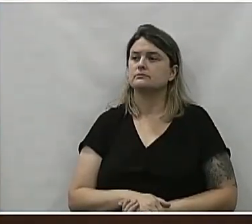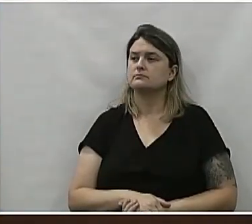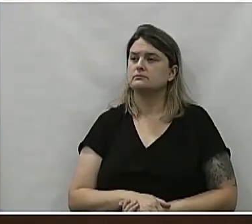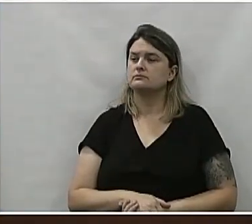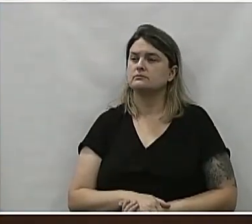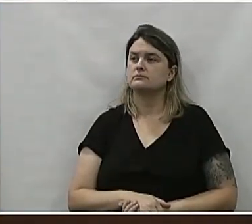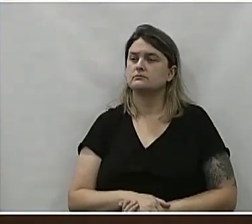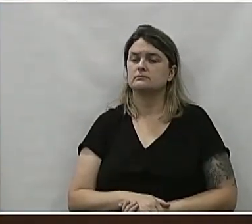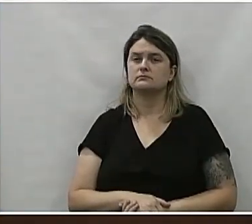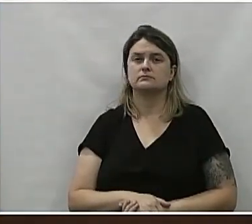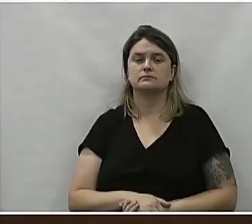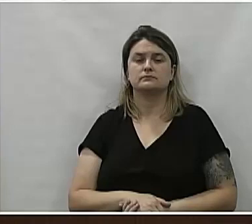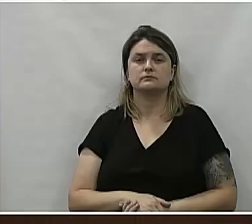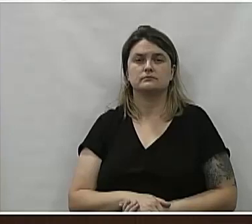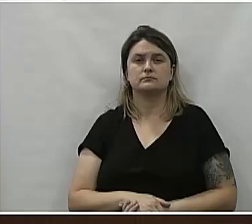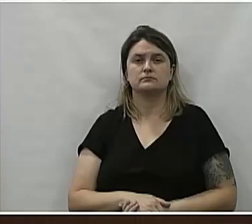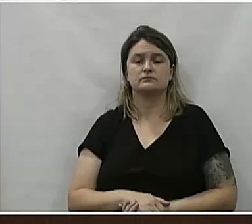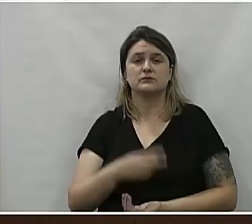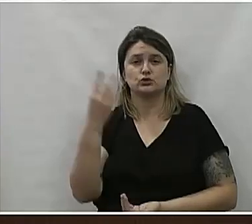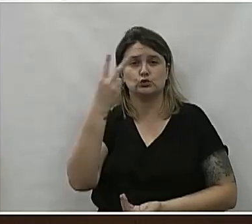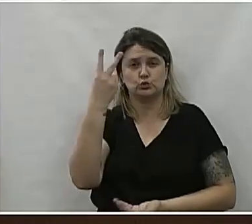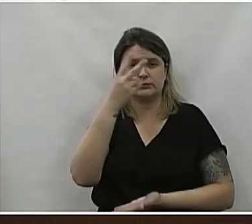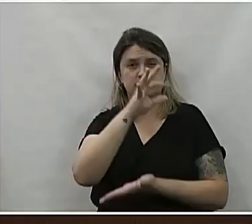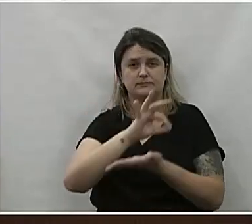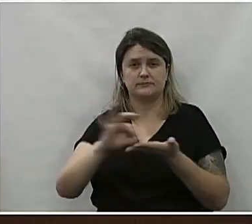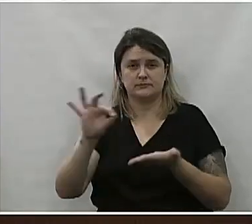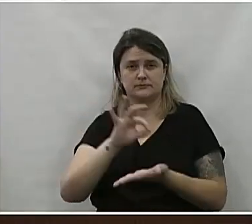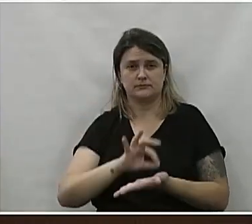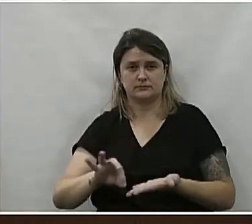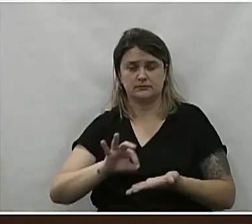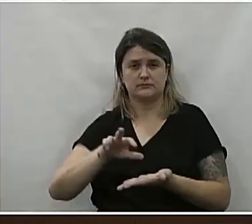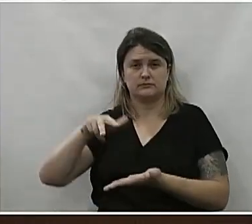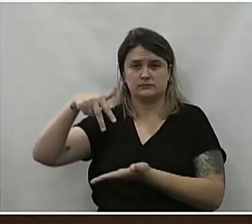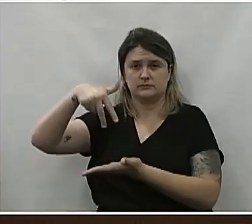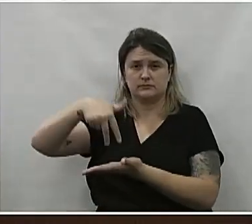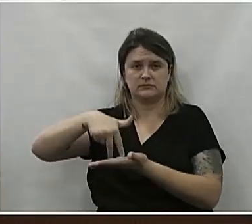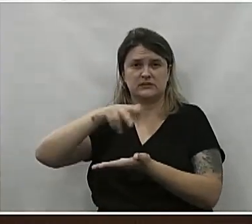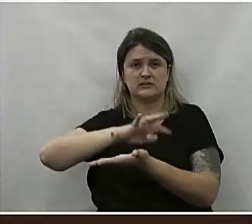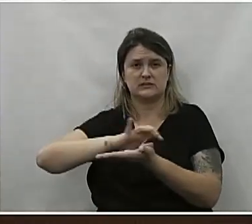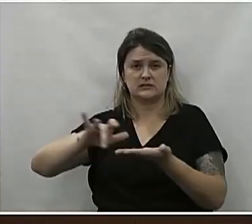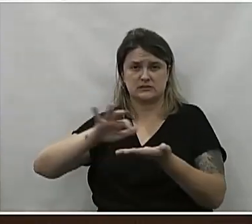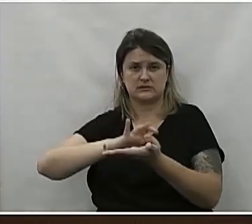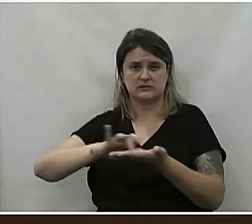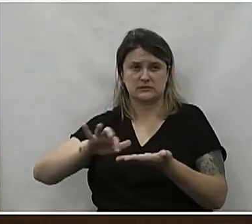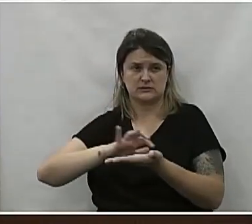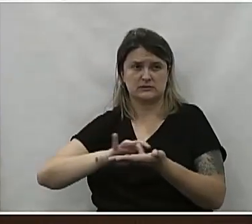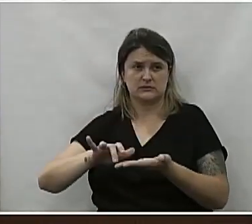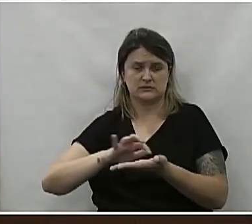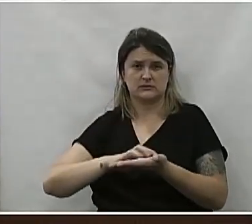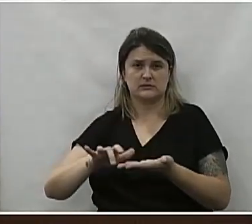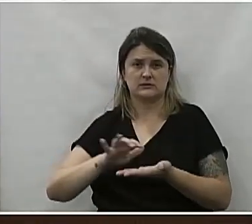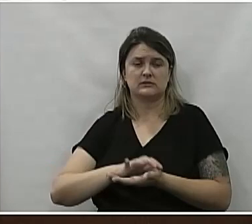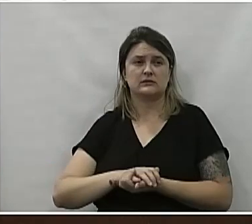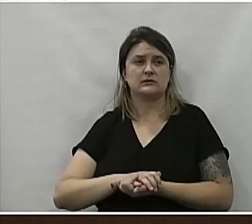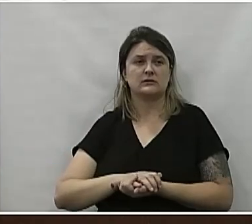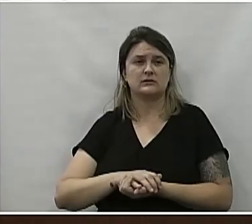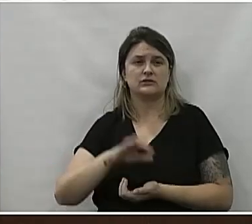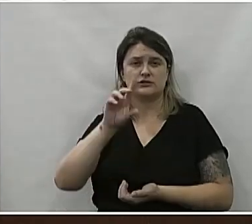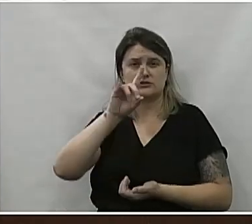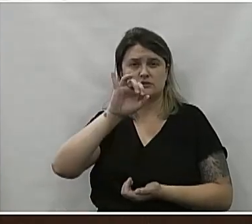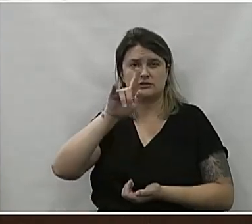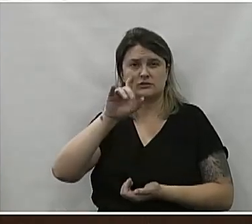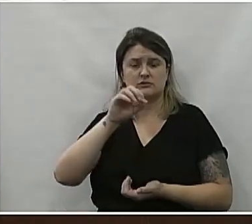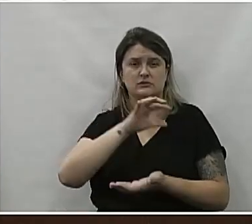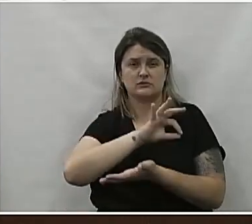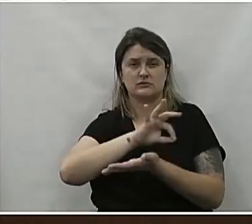A respeito das duas inscrições Para a tribuna O secretário municipal Diego estava